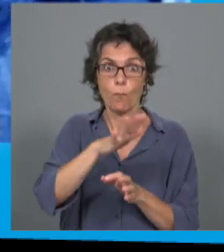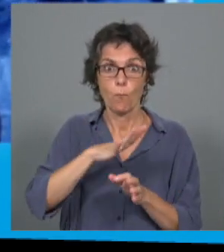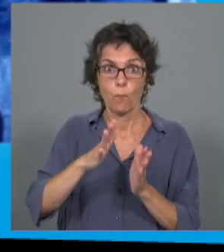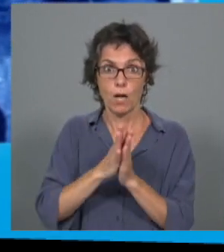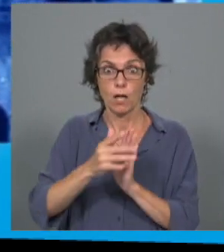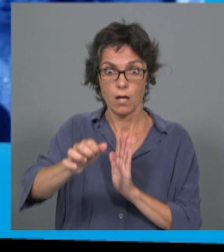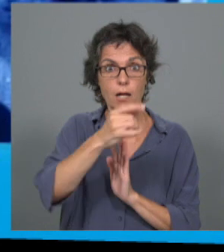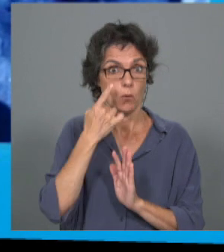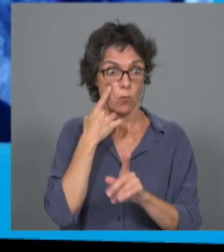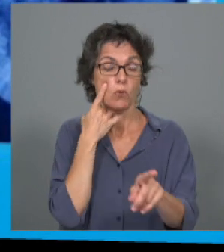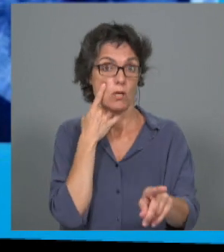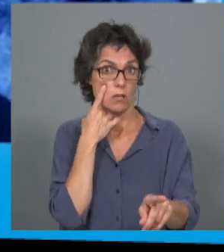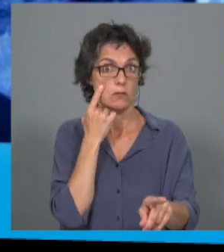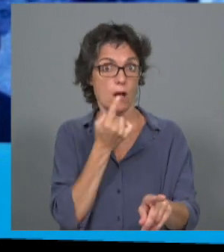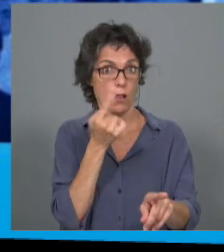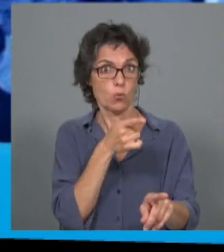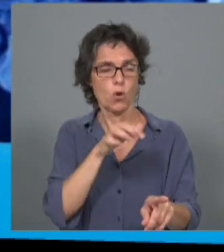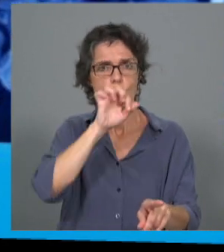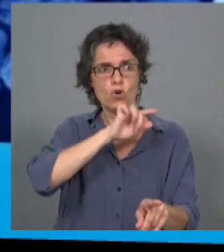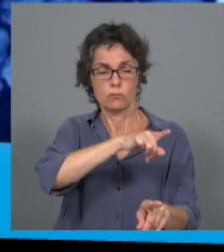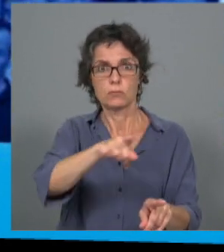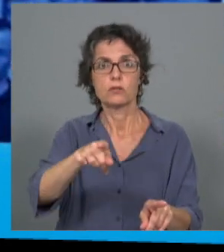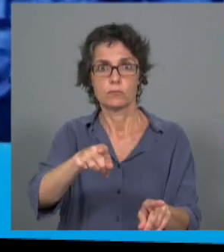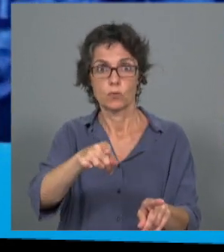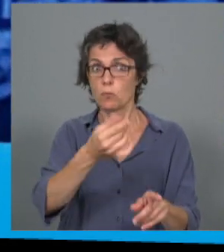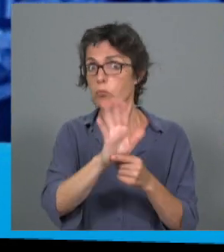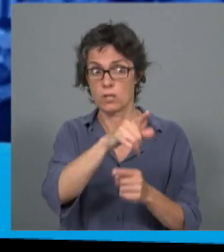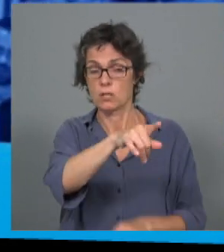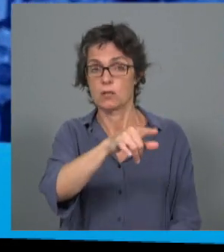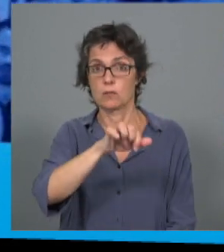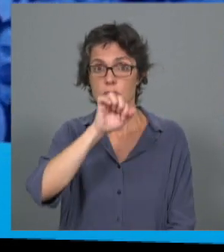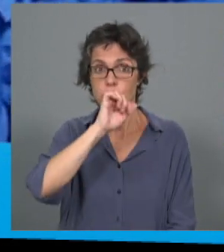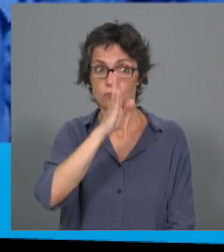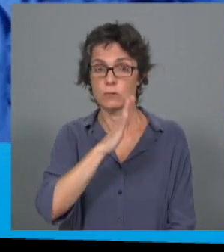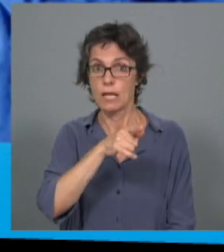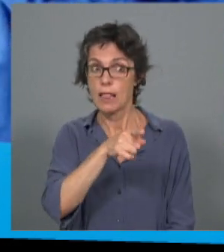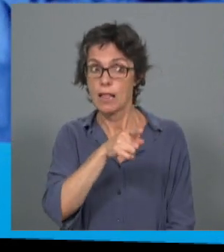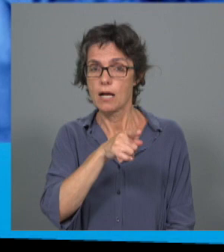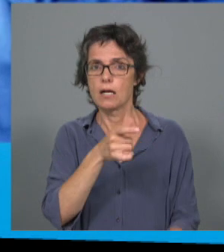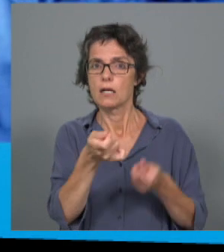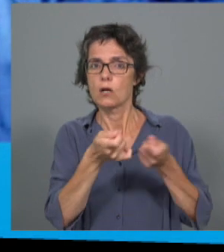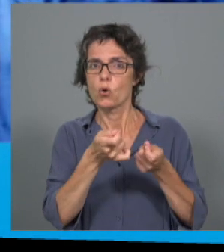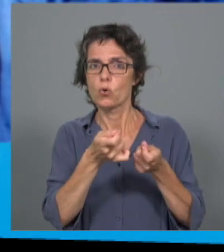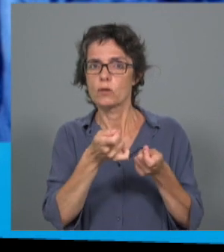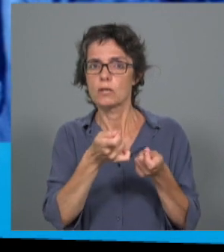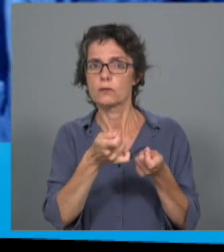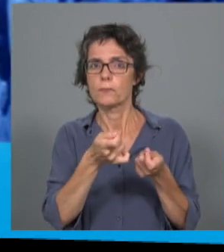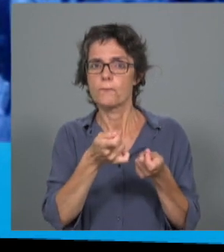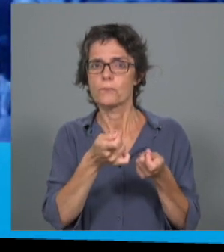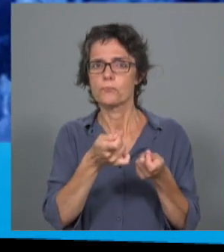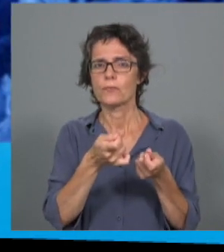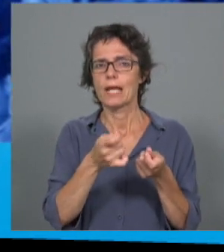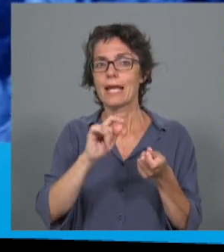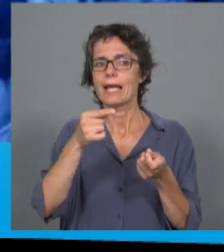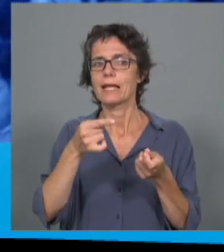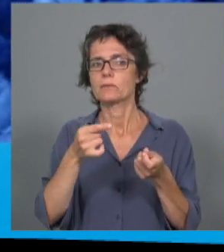disso, ou bispos neste caso, que na sua coordenação pastoral deixam sempre um padre